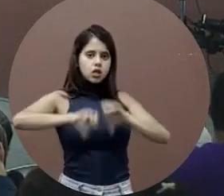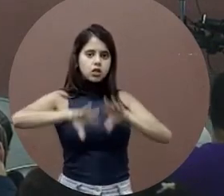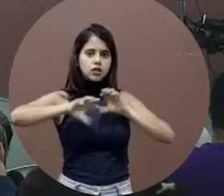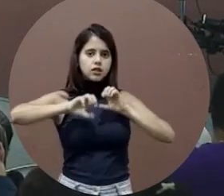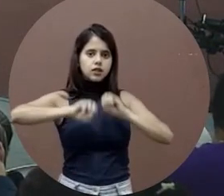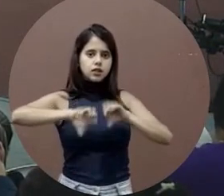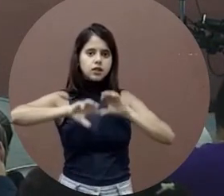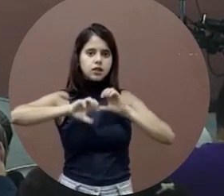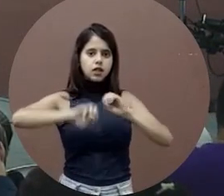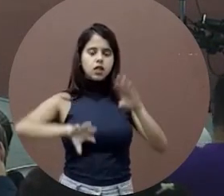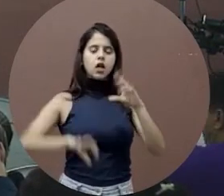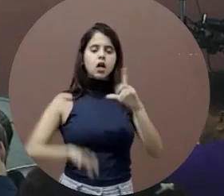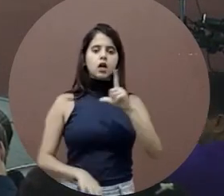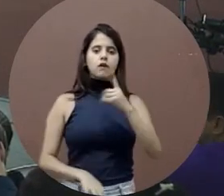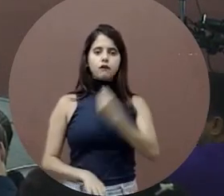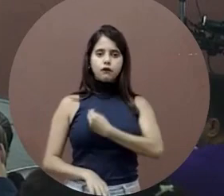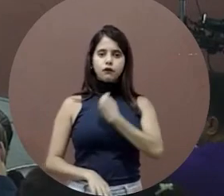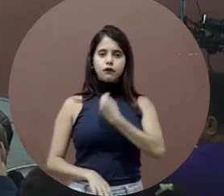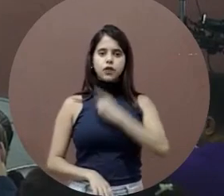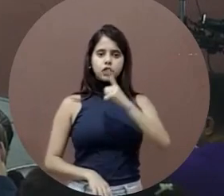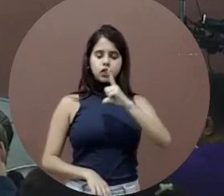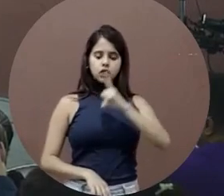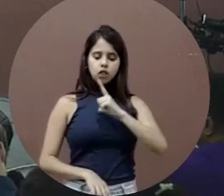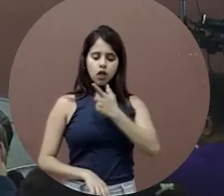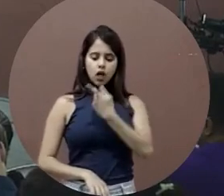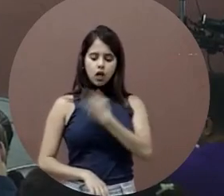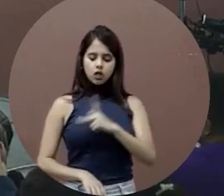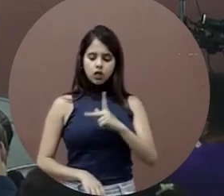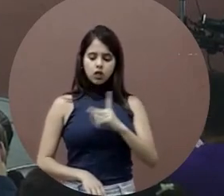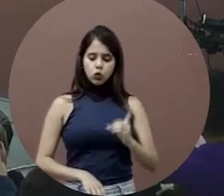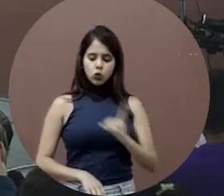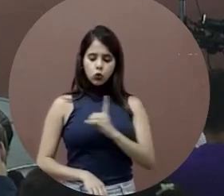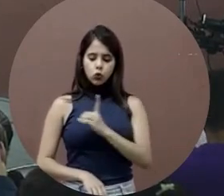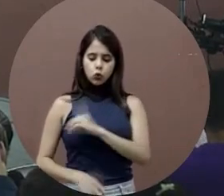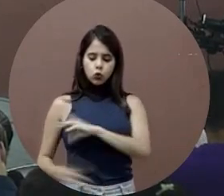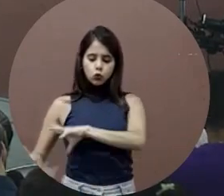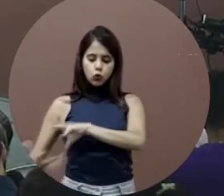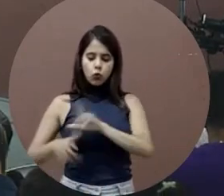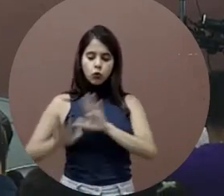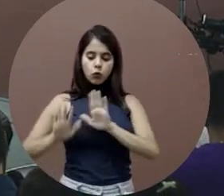a essa vida de peregrinação comunitária.